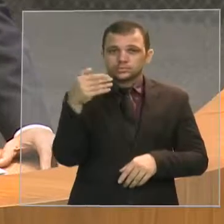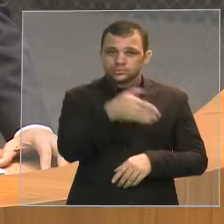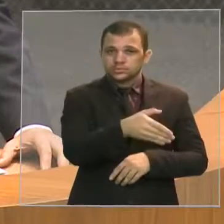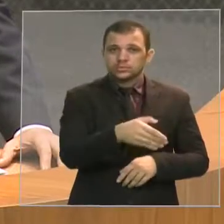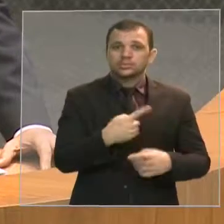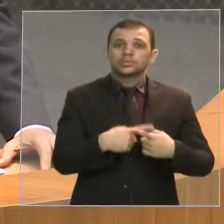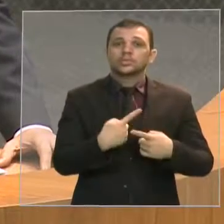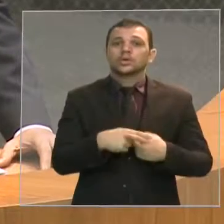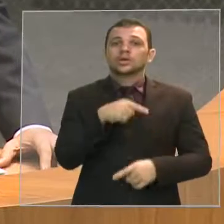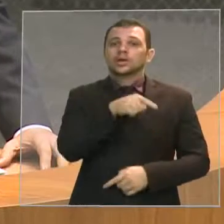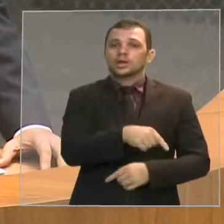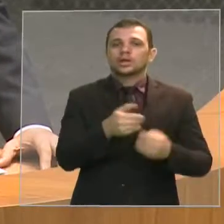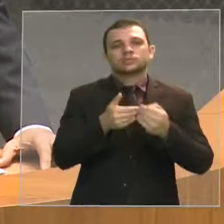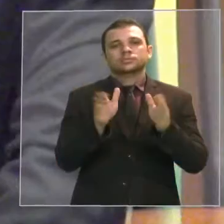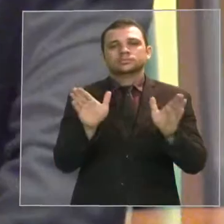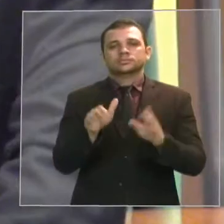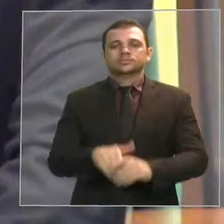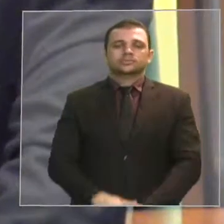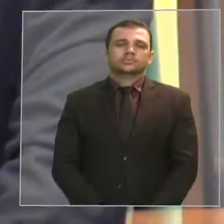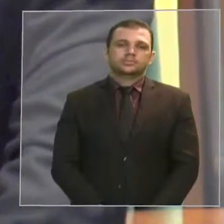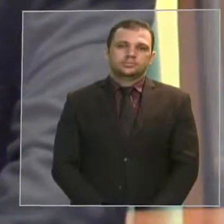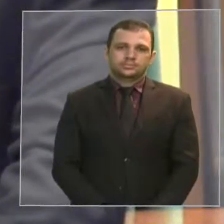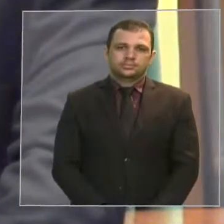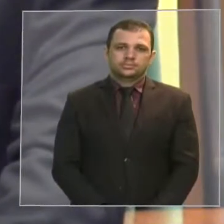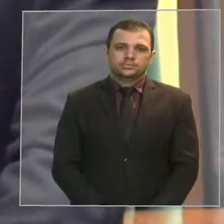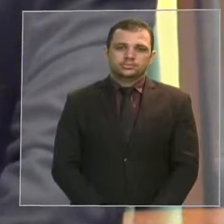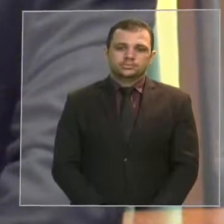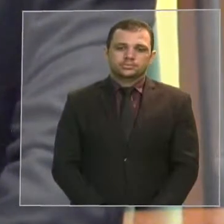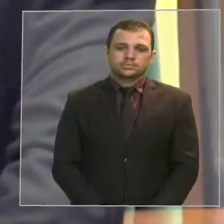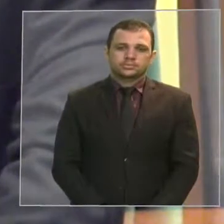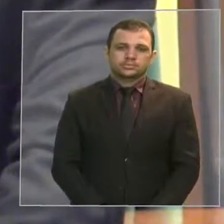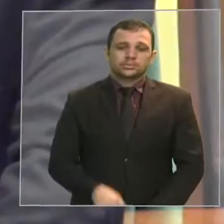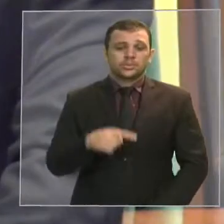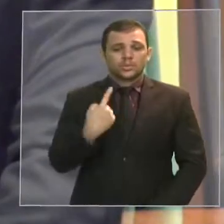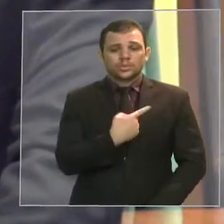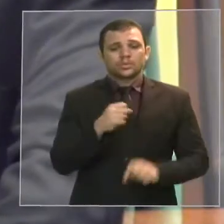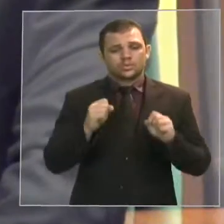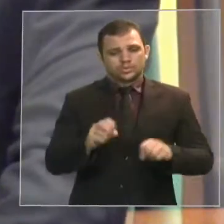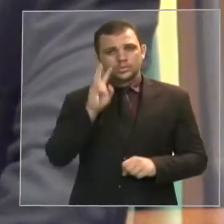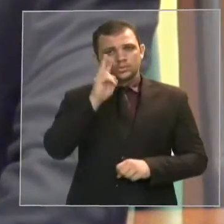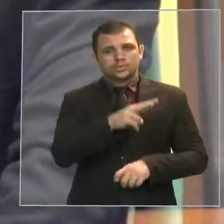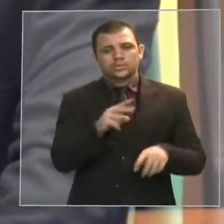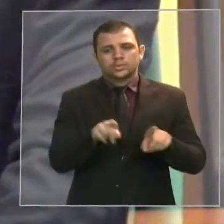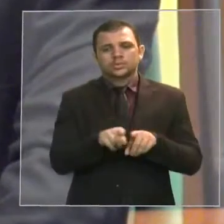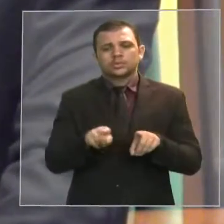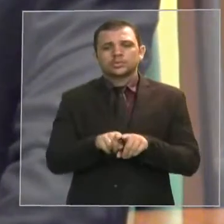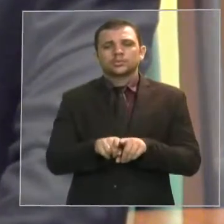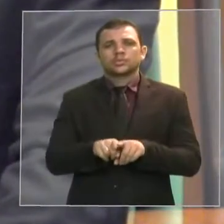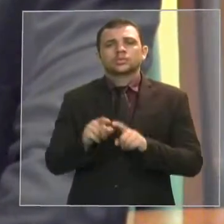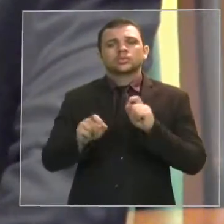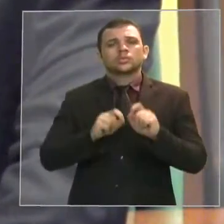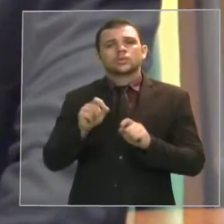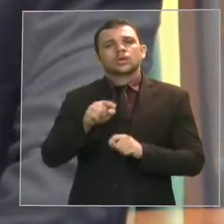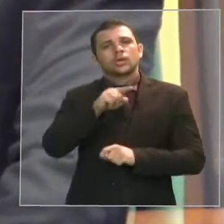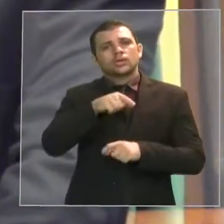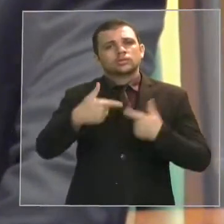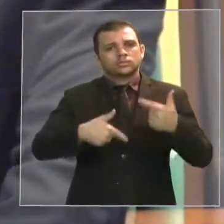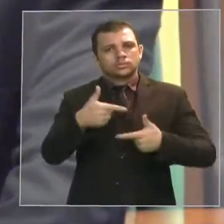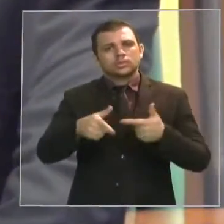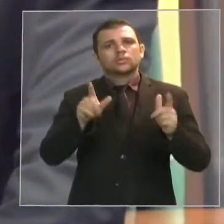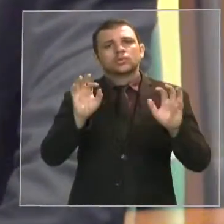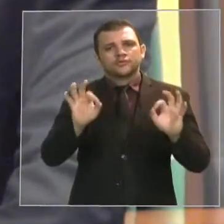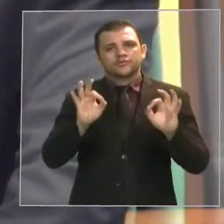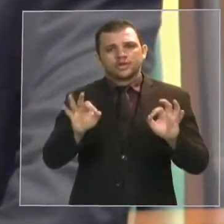é de porta aberta e podemos lá verificar o que de fato é um serviço de